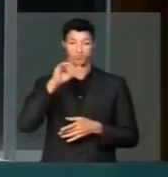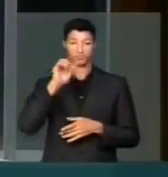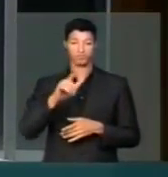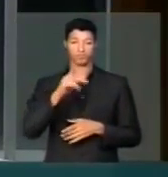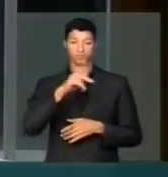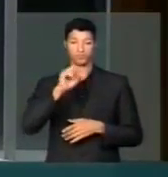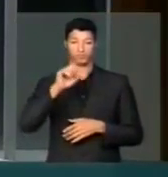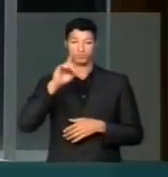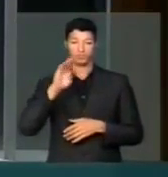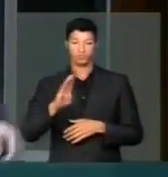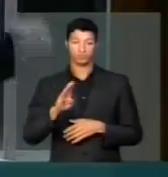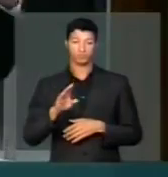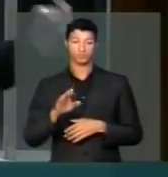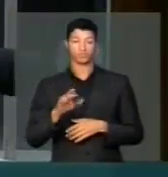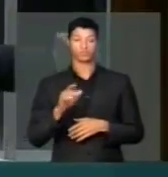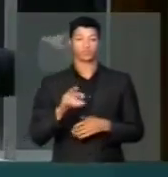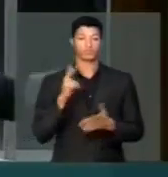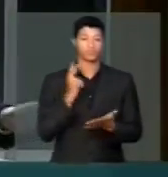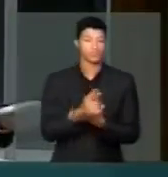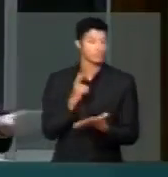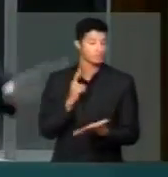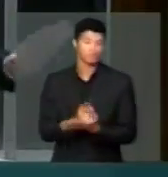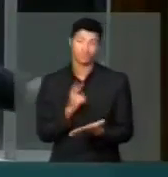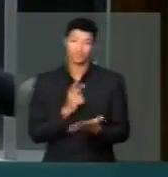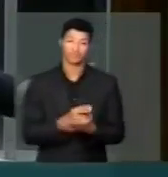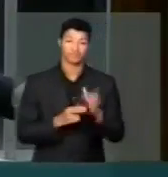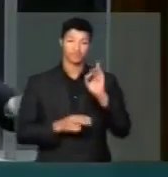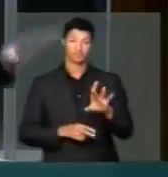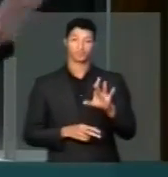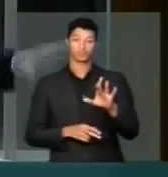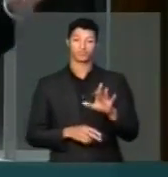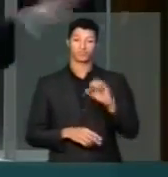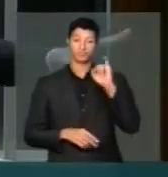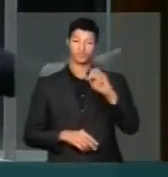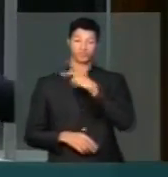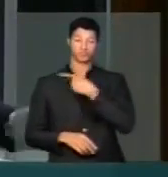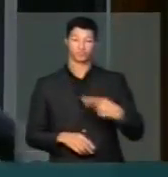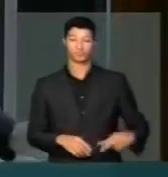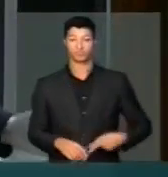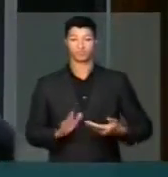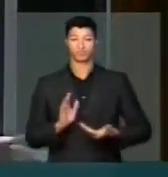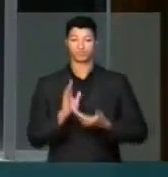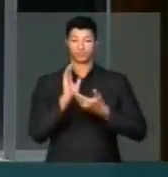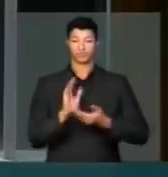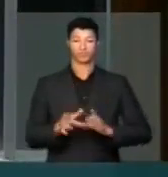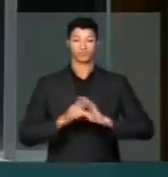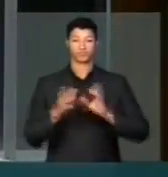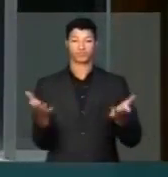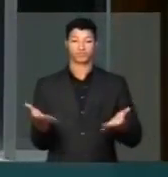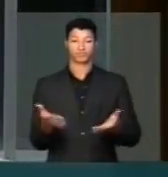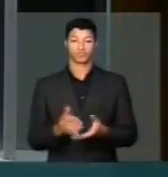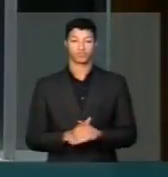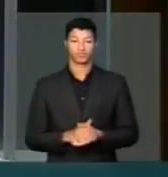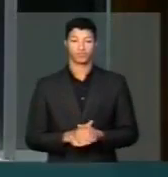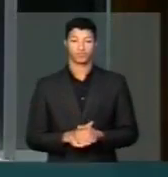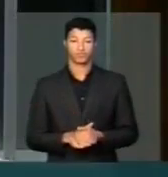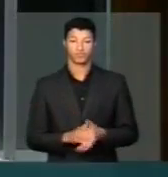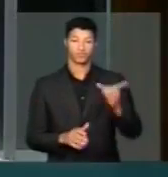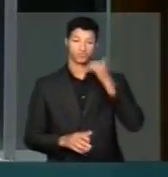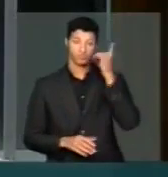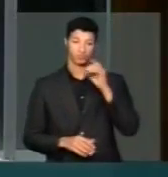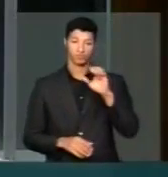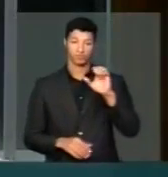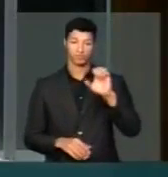Coelho, do PSDB, a mesma coisa, só se o presidente da casa autorizar.